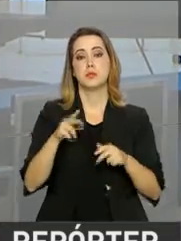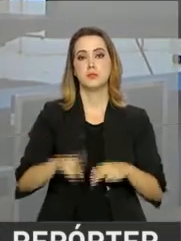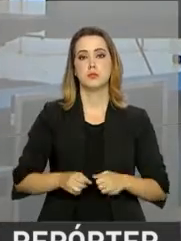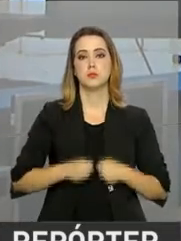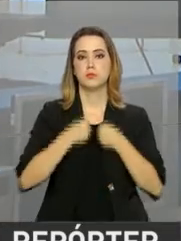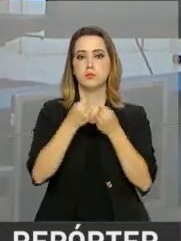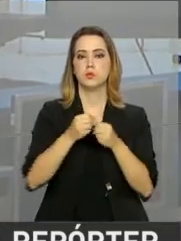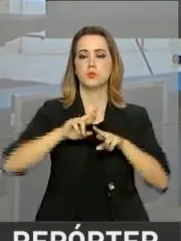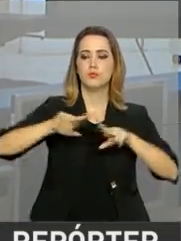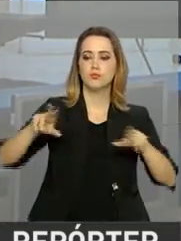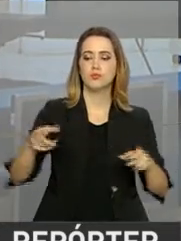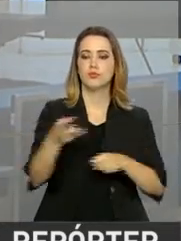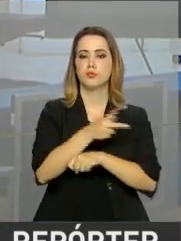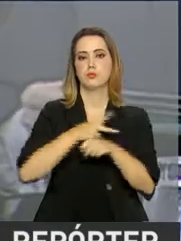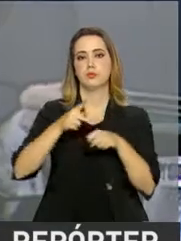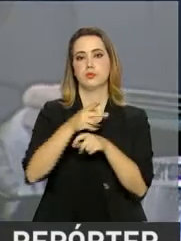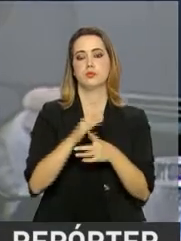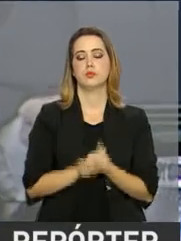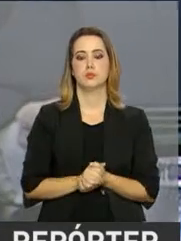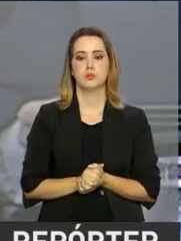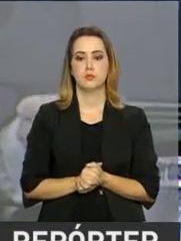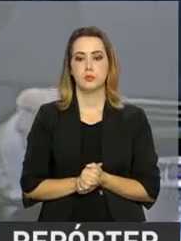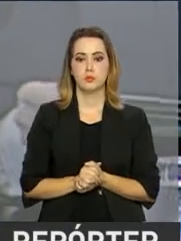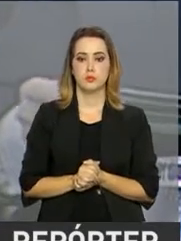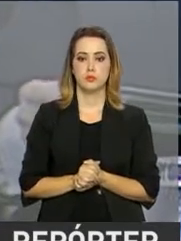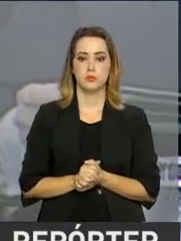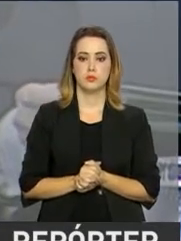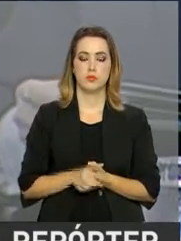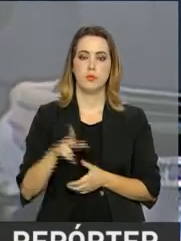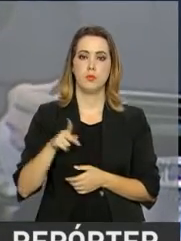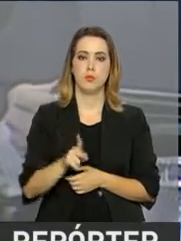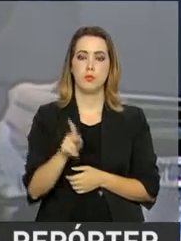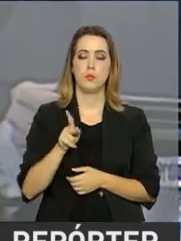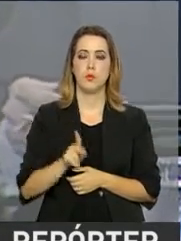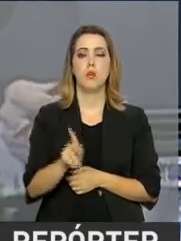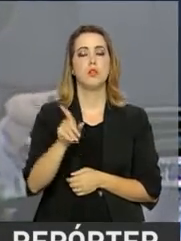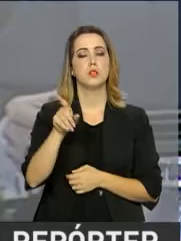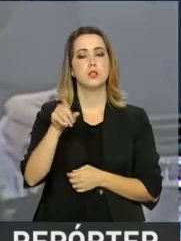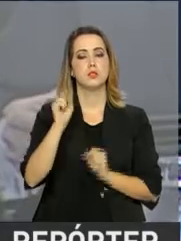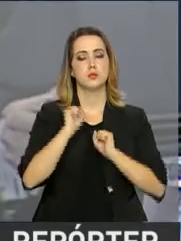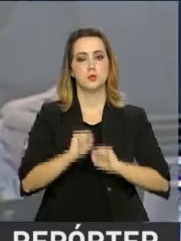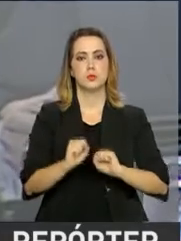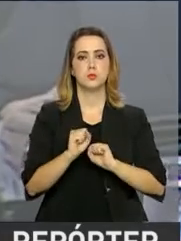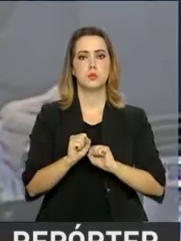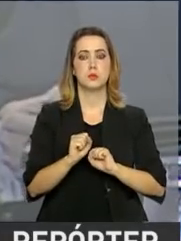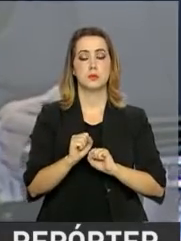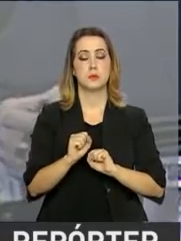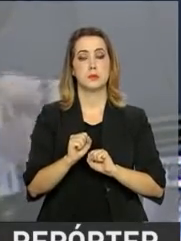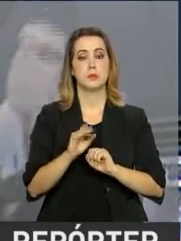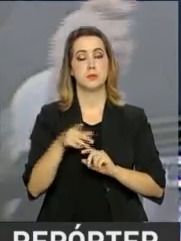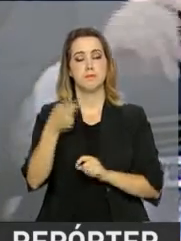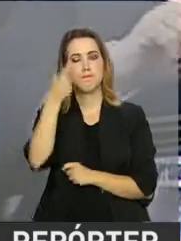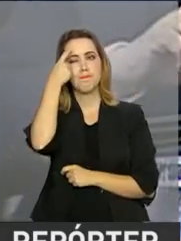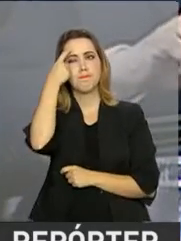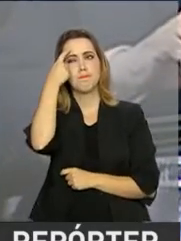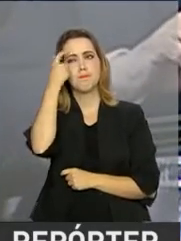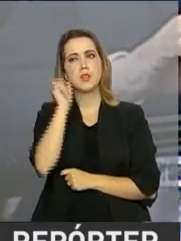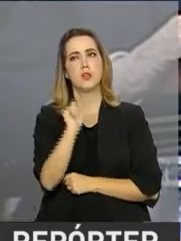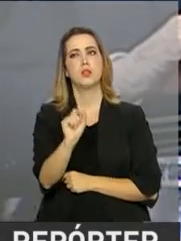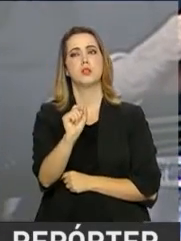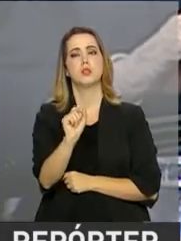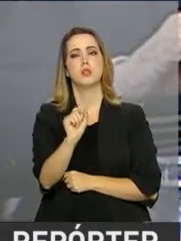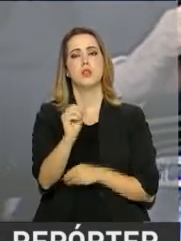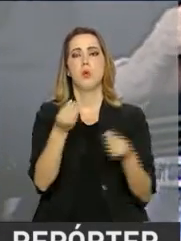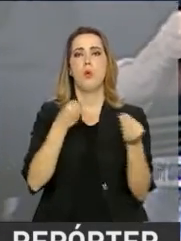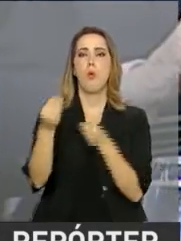crimes transnacionais sempre que possível é importante para parar e refletir é